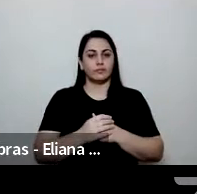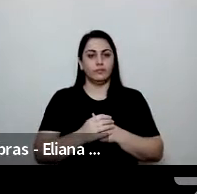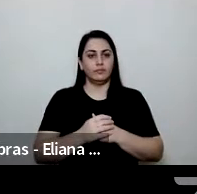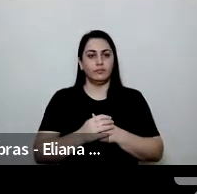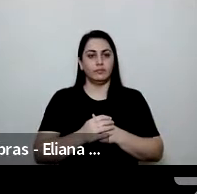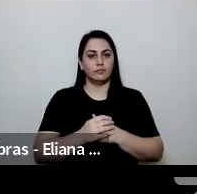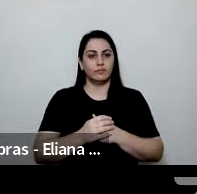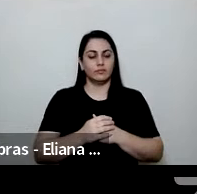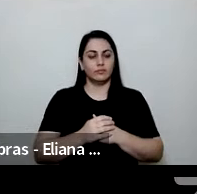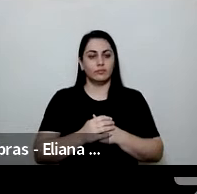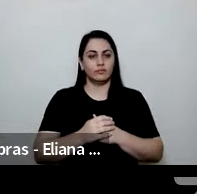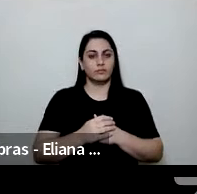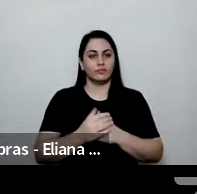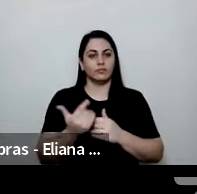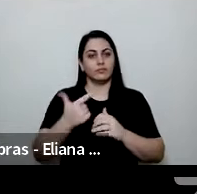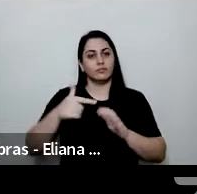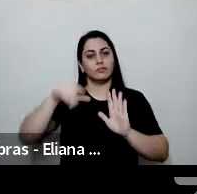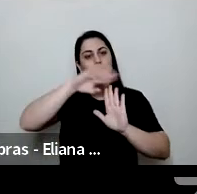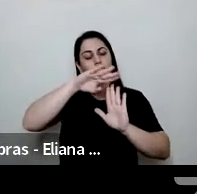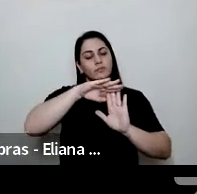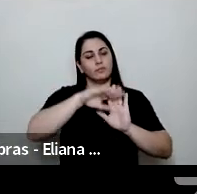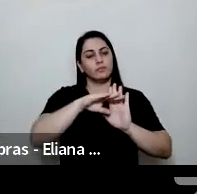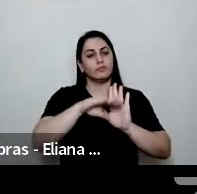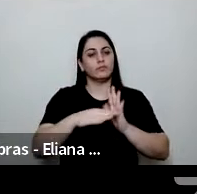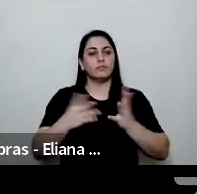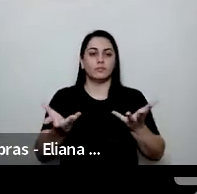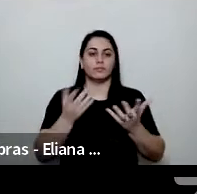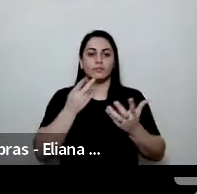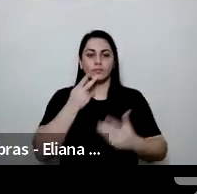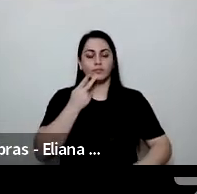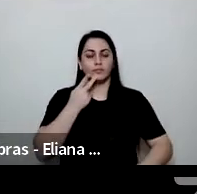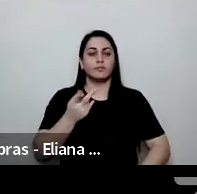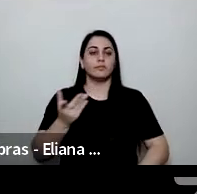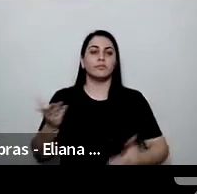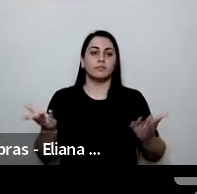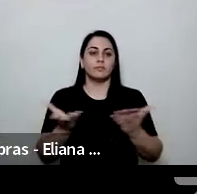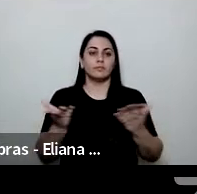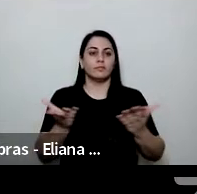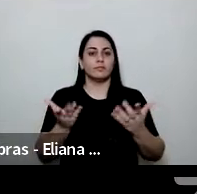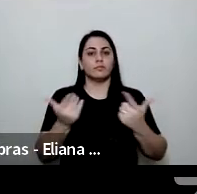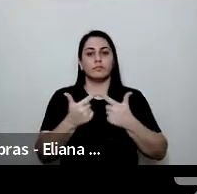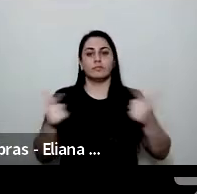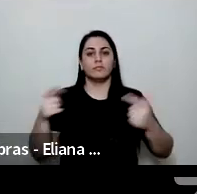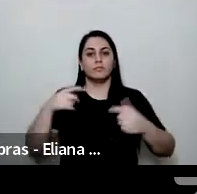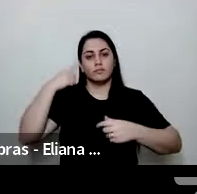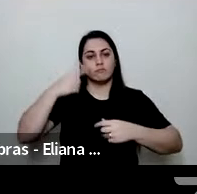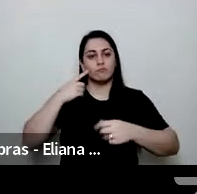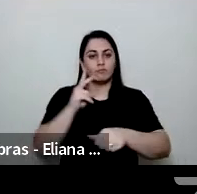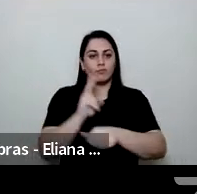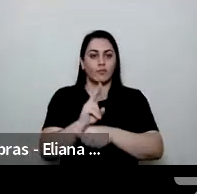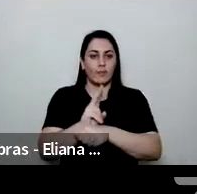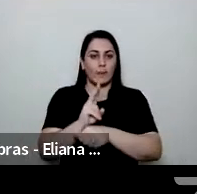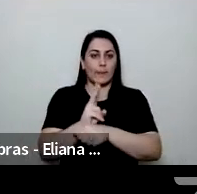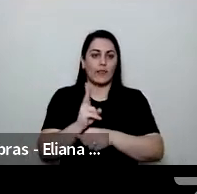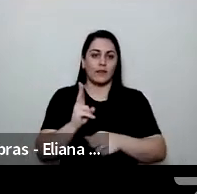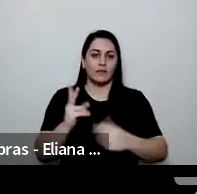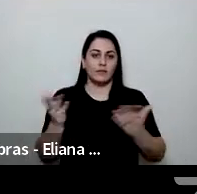extra-pauta gostaria só de registrar que nós não teremos sustentação oral hoje